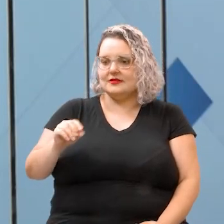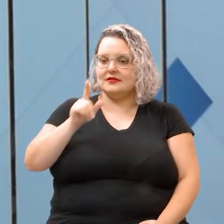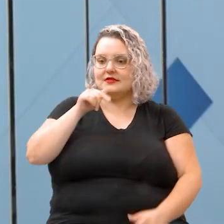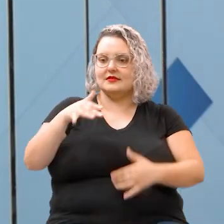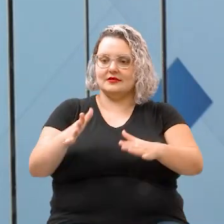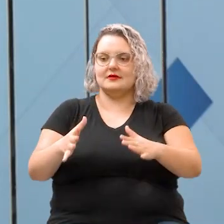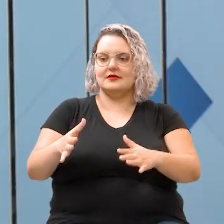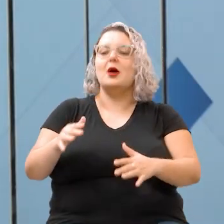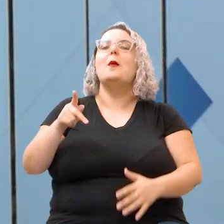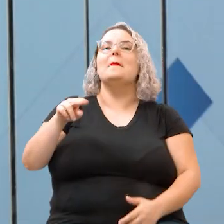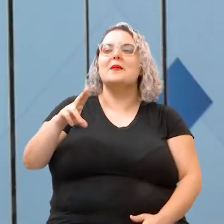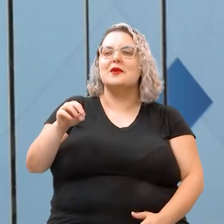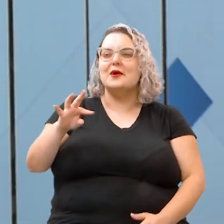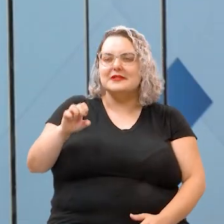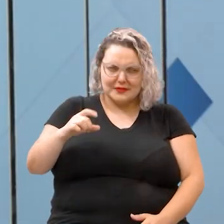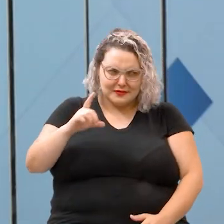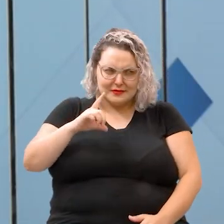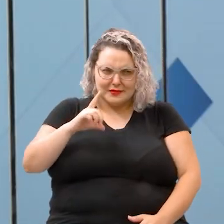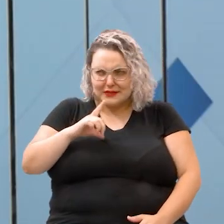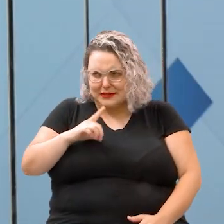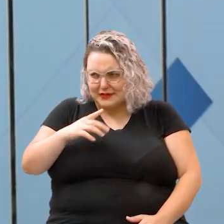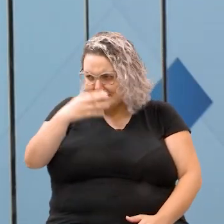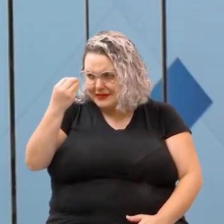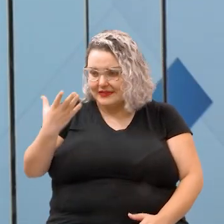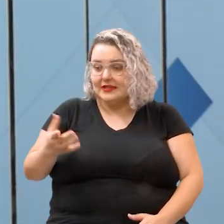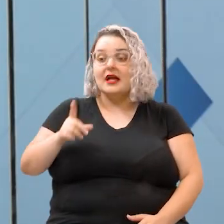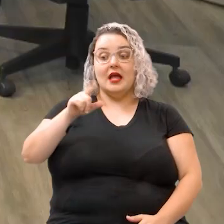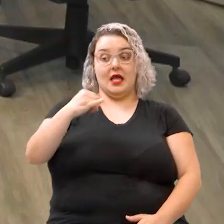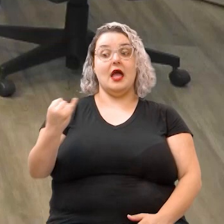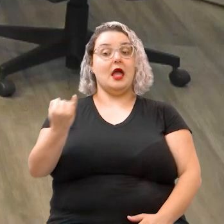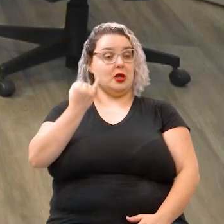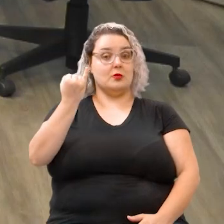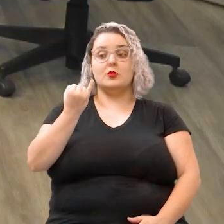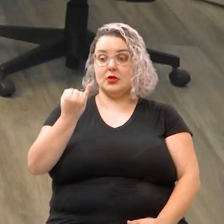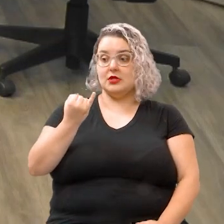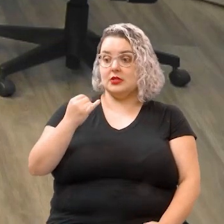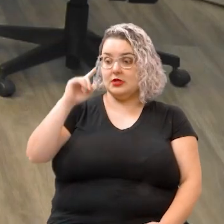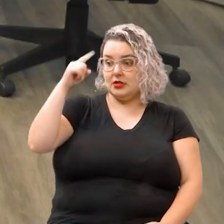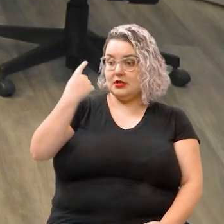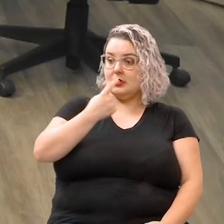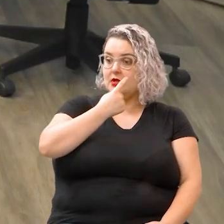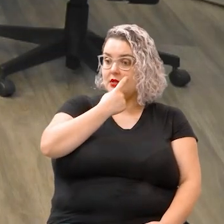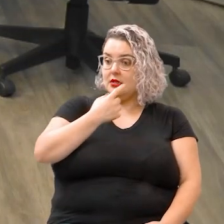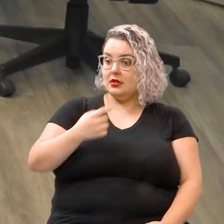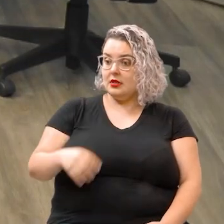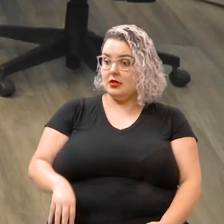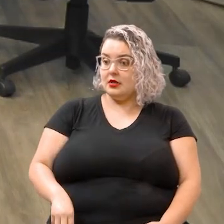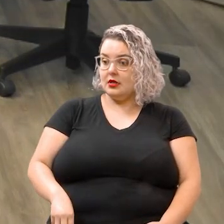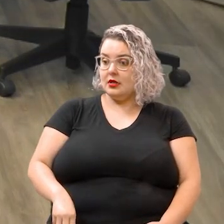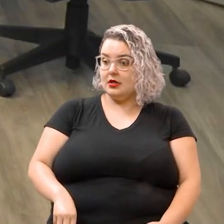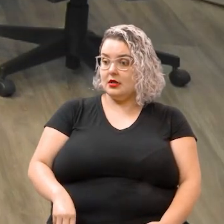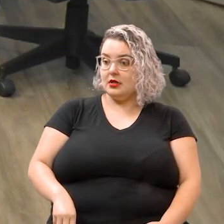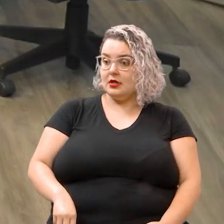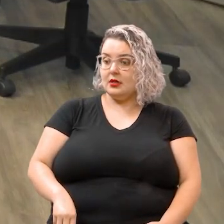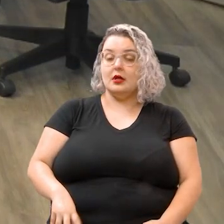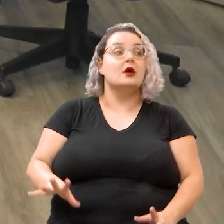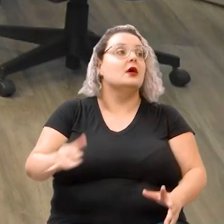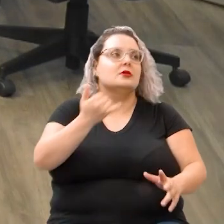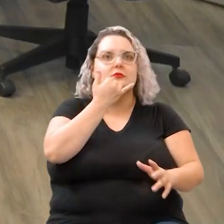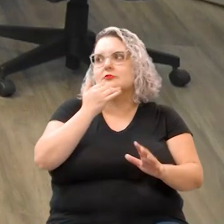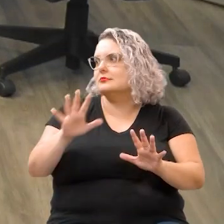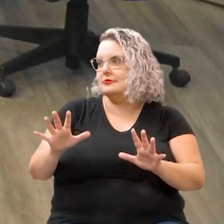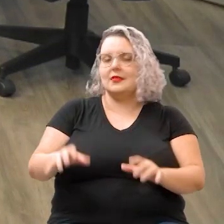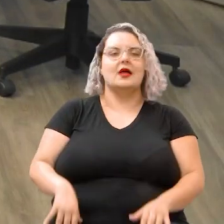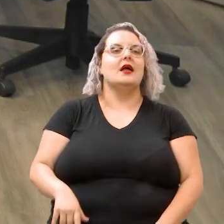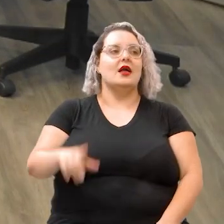Estou esquecendo mais alguma coisa. Eu acho que é muito pertinente você trazer isso, Mirna, porque... Oi? Não, eu